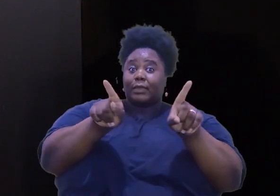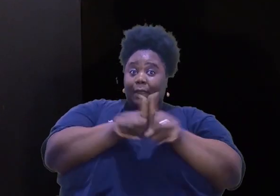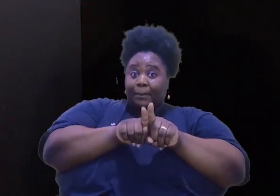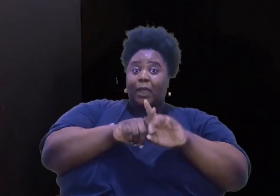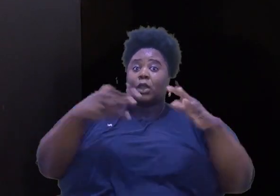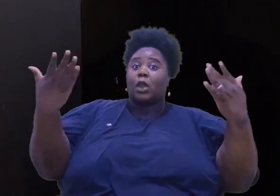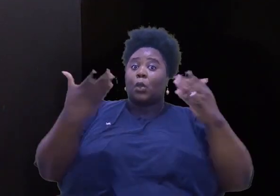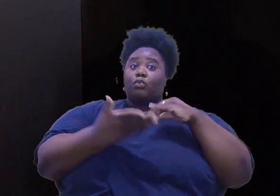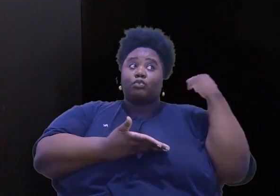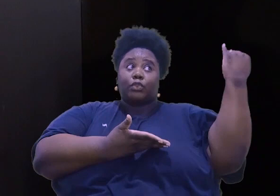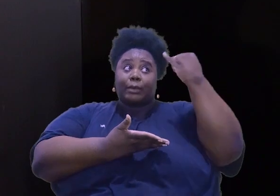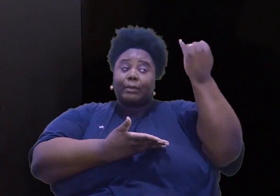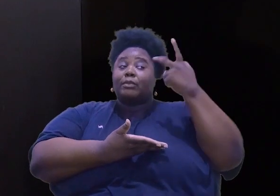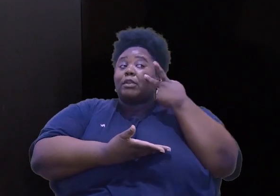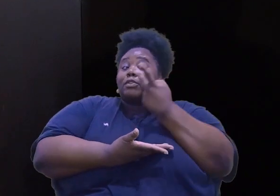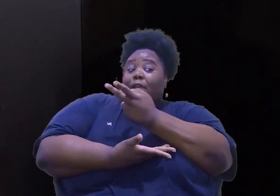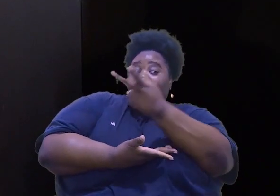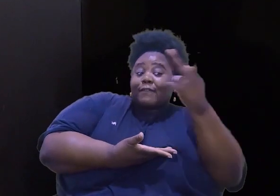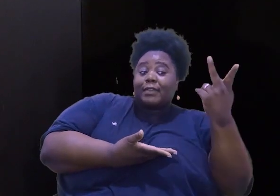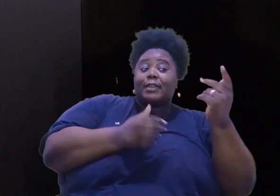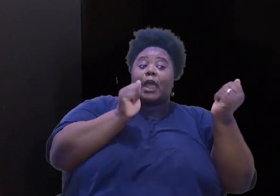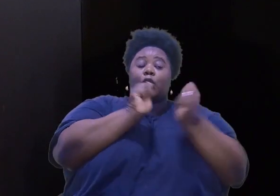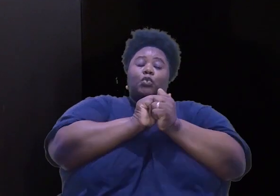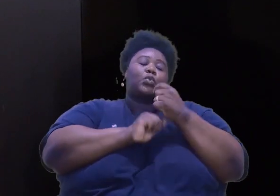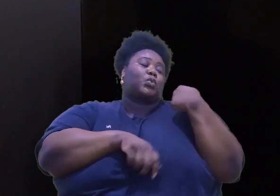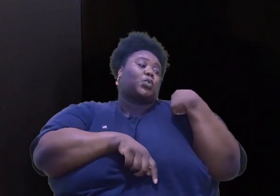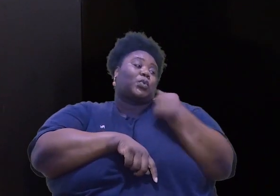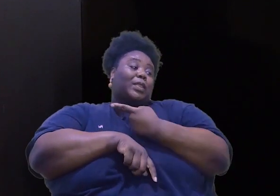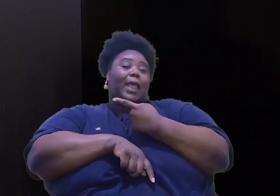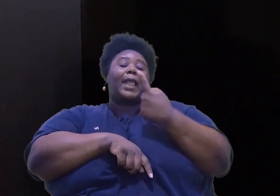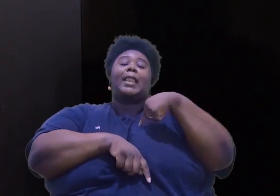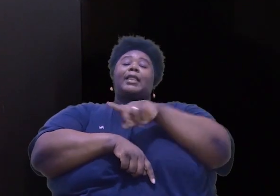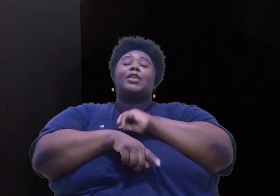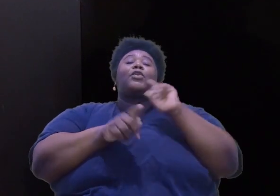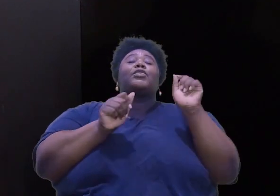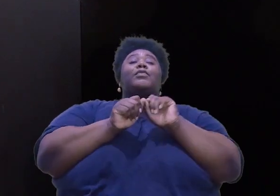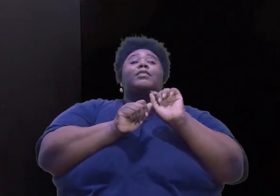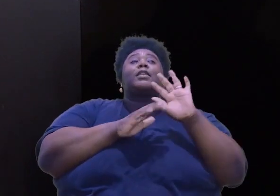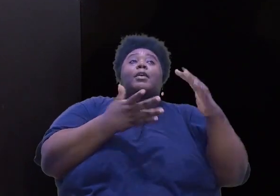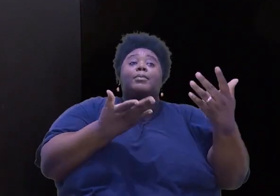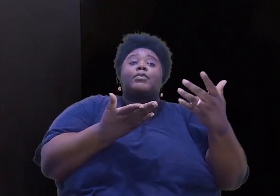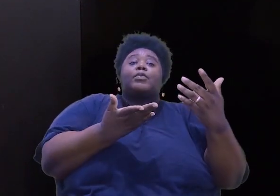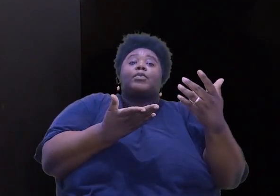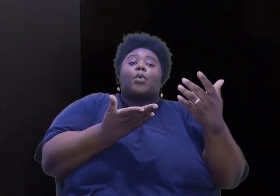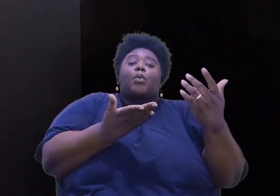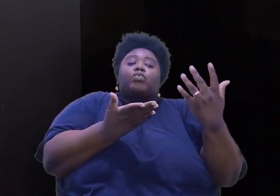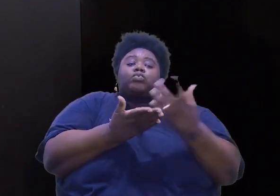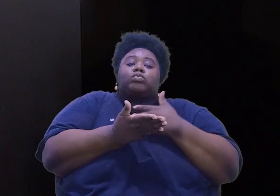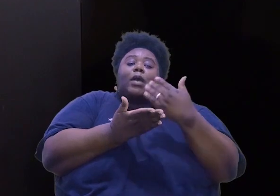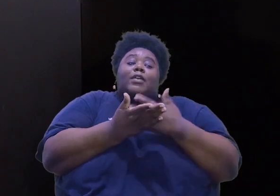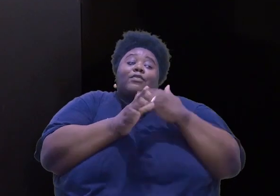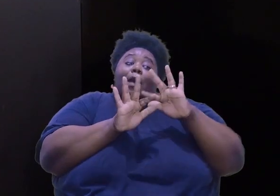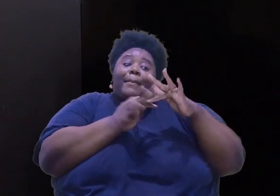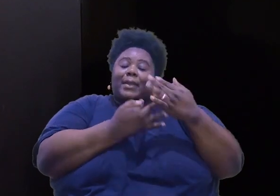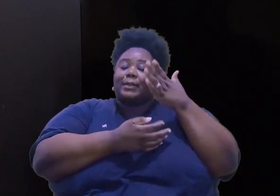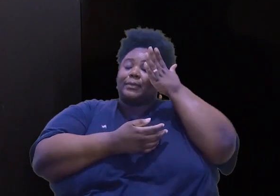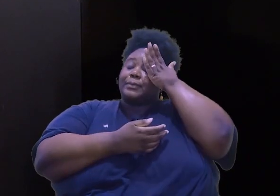foi muito importante visitar a exposição com a Conceição, trazemos os álbuns, as